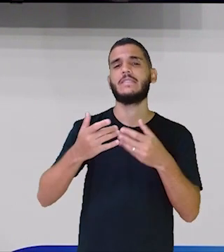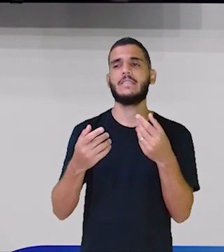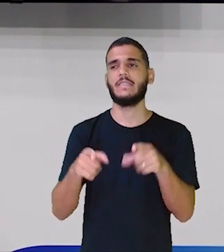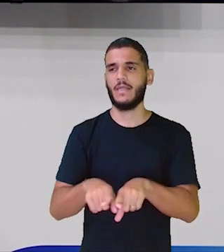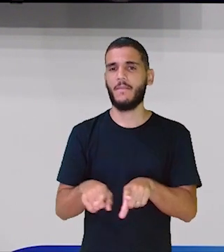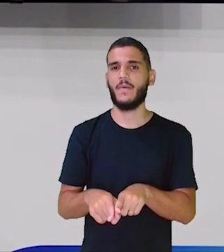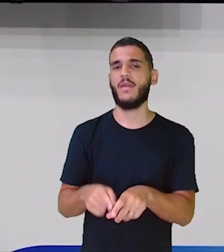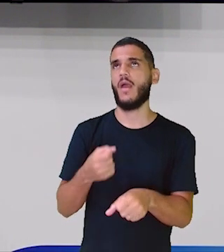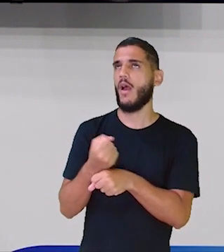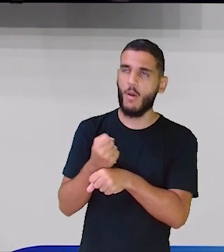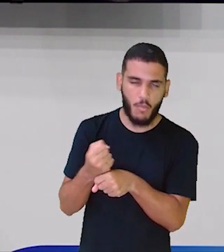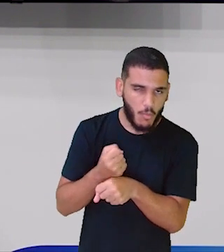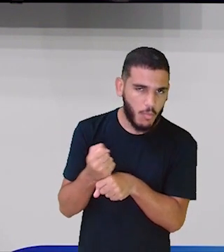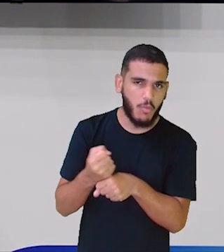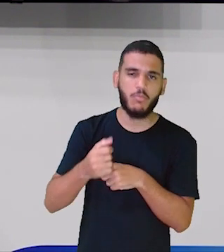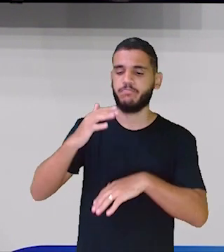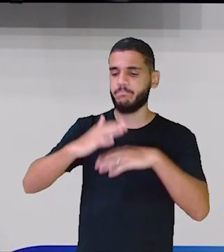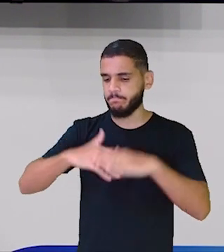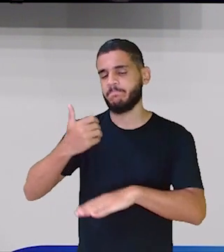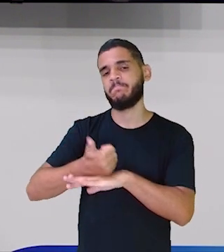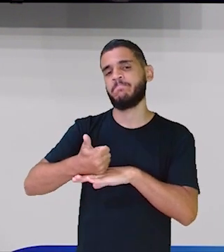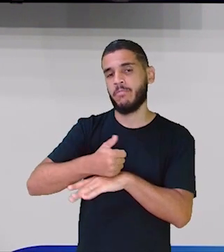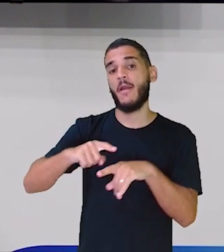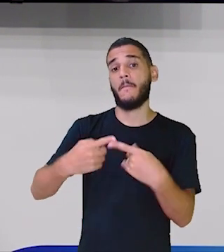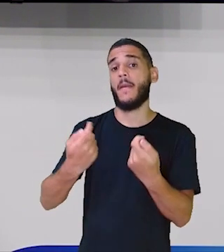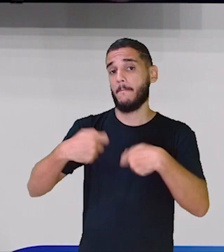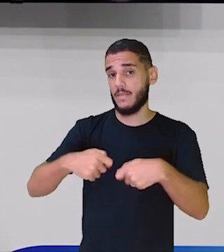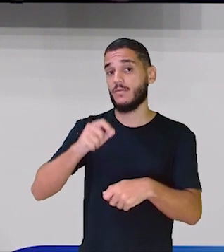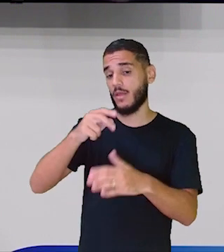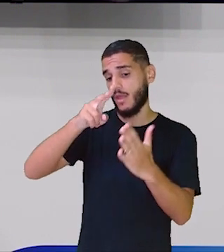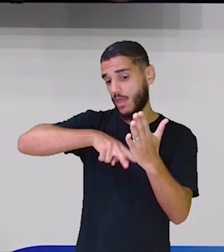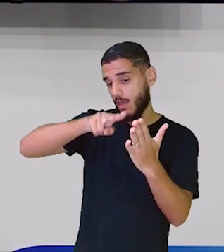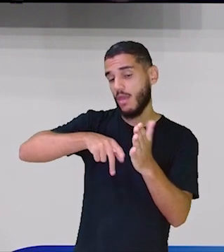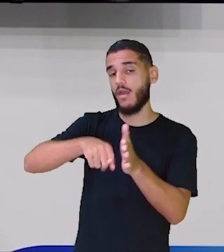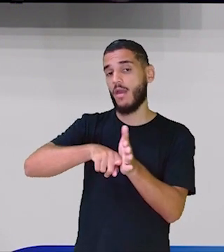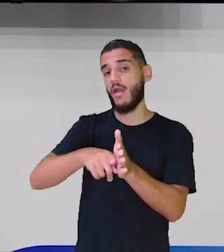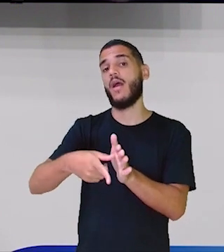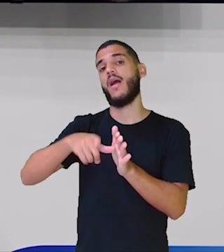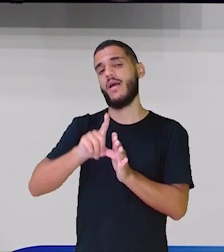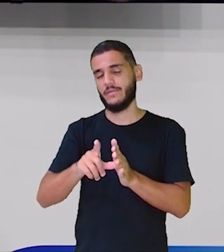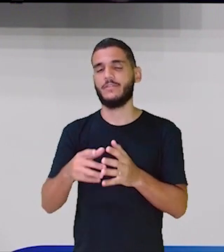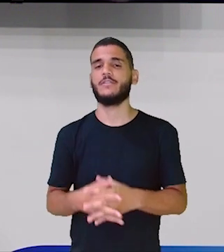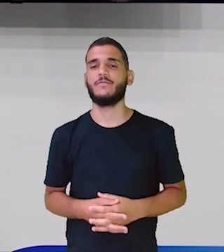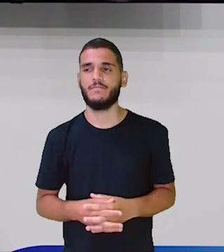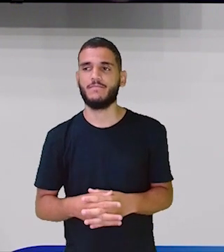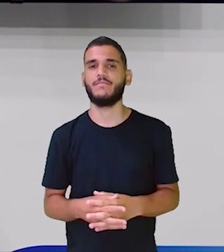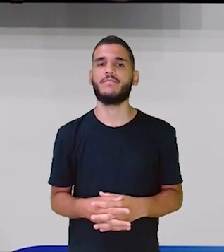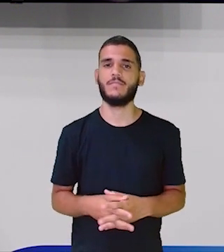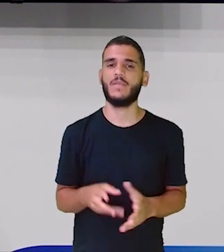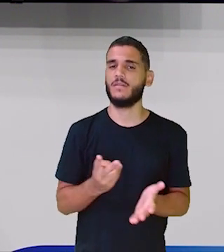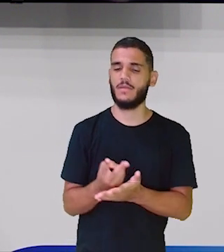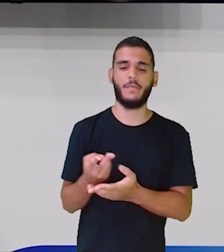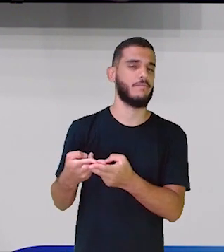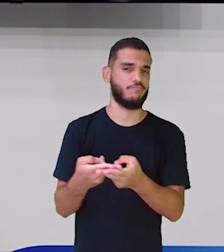de muitos anos na profissão, ele sempre faz a revisão. É necessário sempre fazer uma revisão de uma